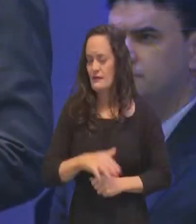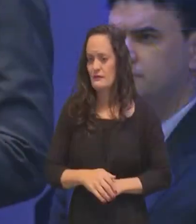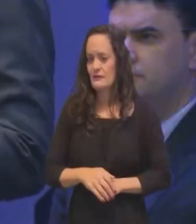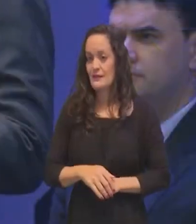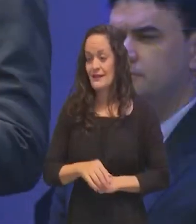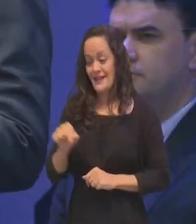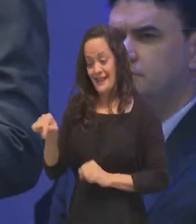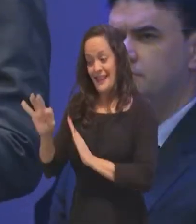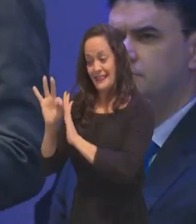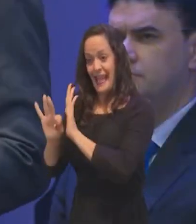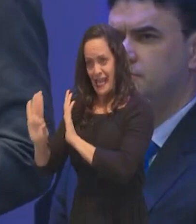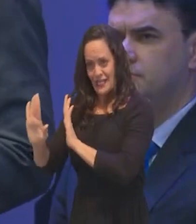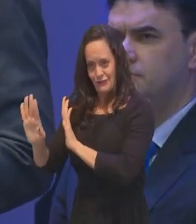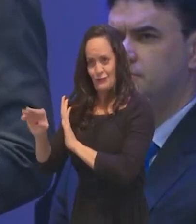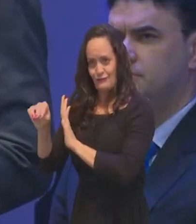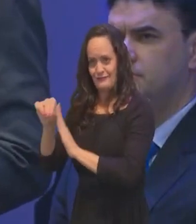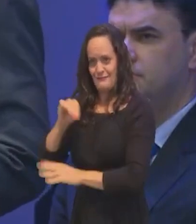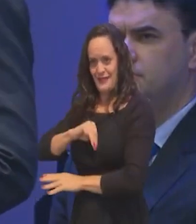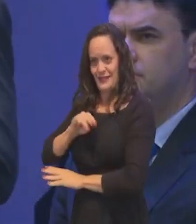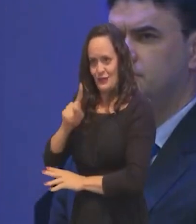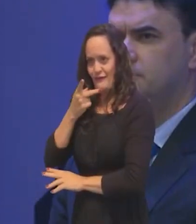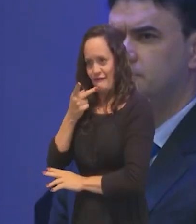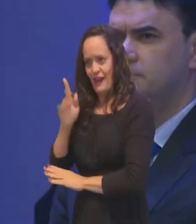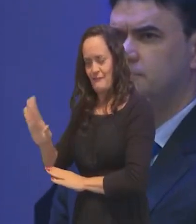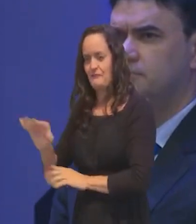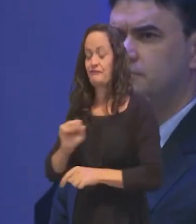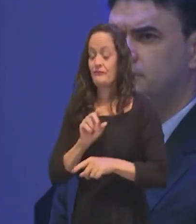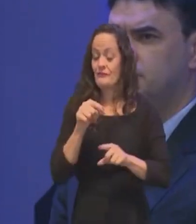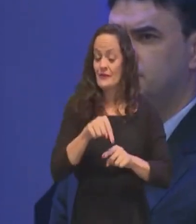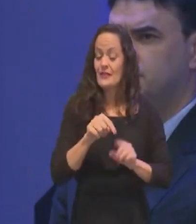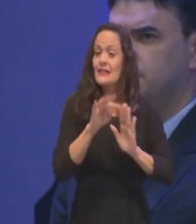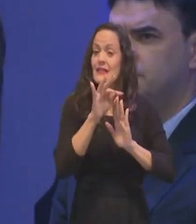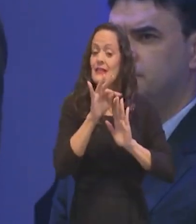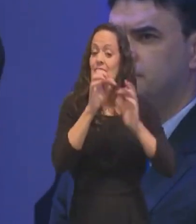bíblico se refere, não é